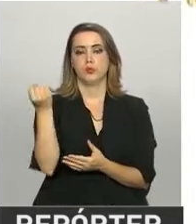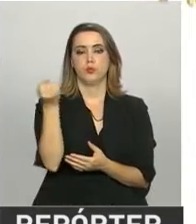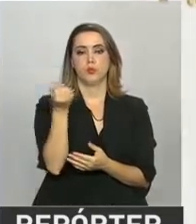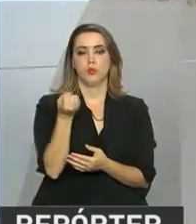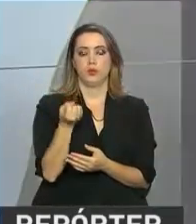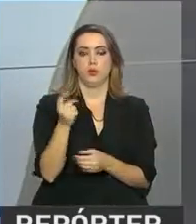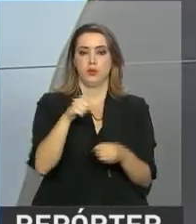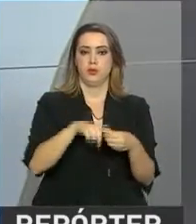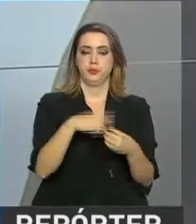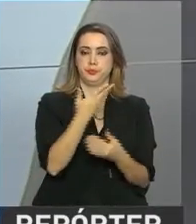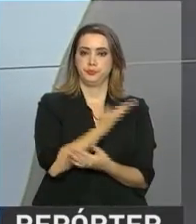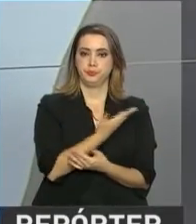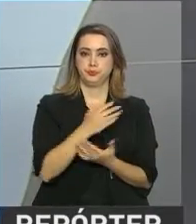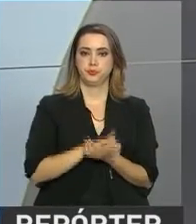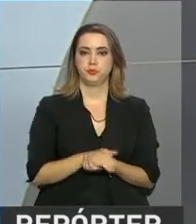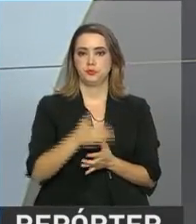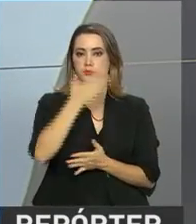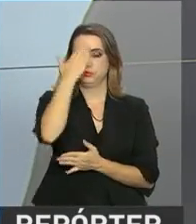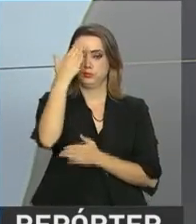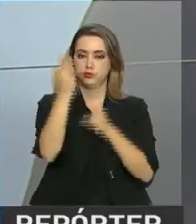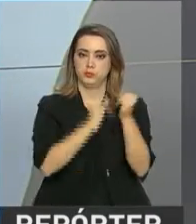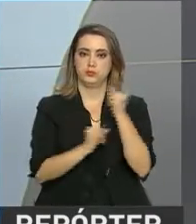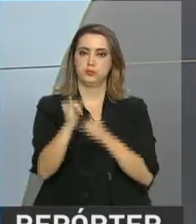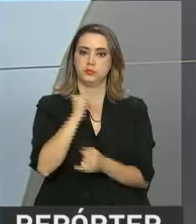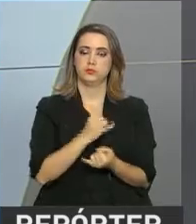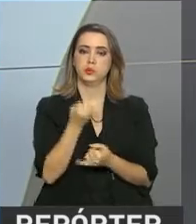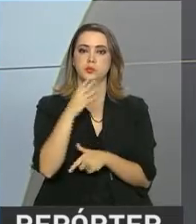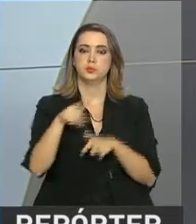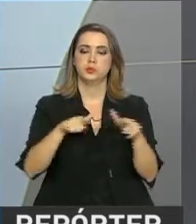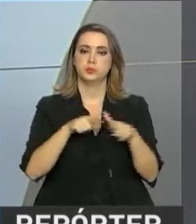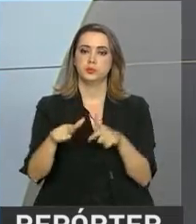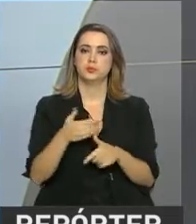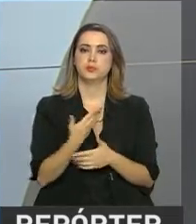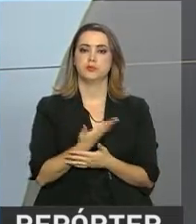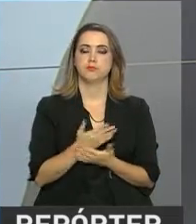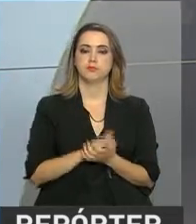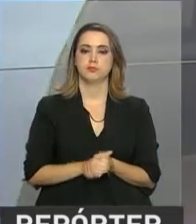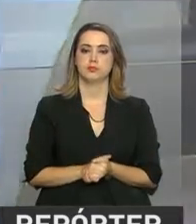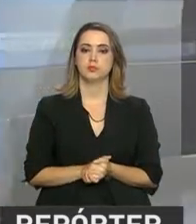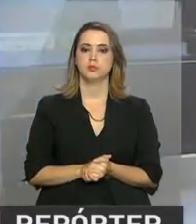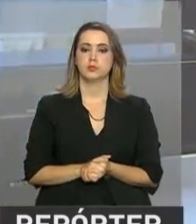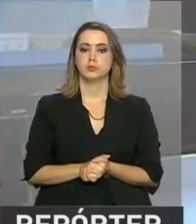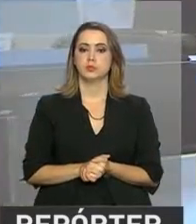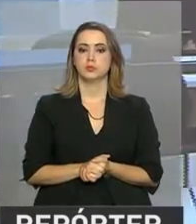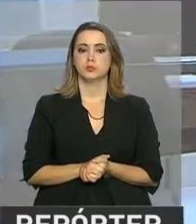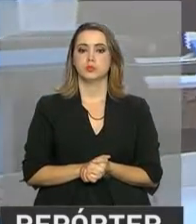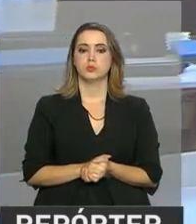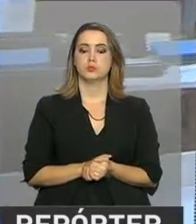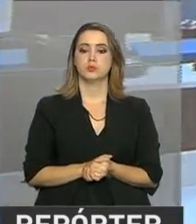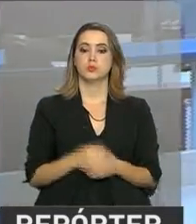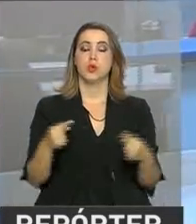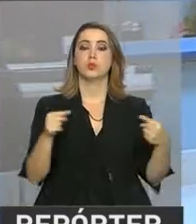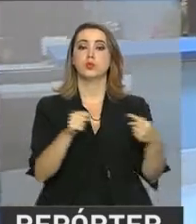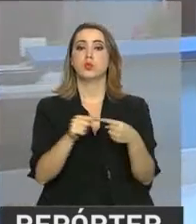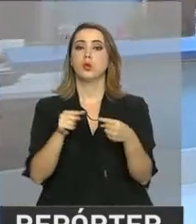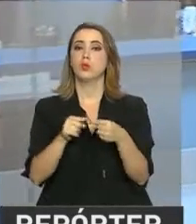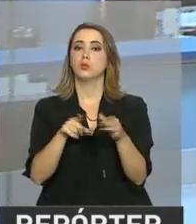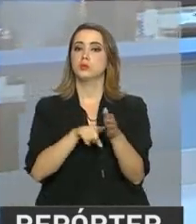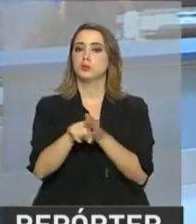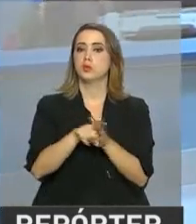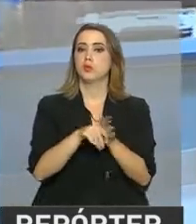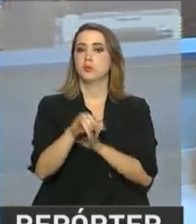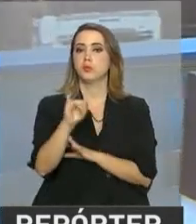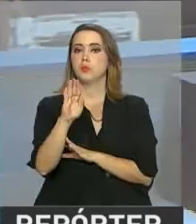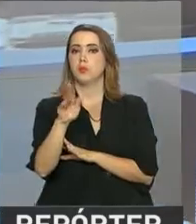estúdio zero isso obrigado pelas informações paulo la sálvia bom trabalho pra você por aí de acordo com a pesquisa do ibge é o